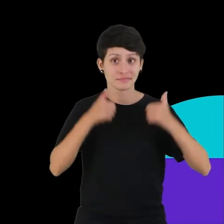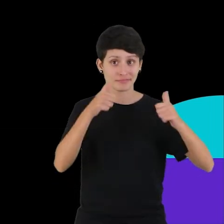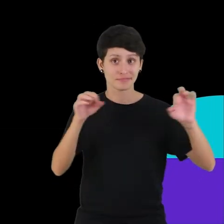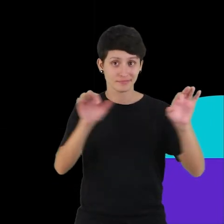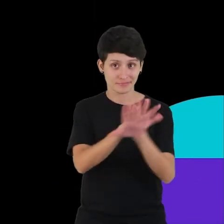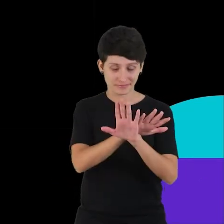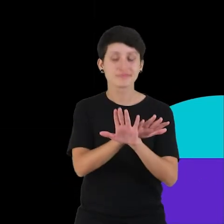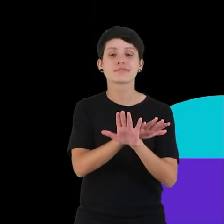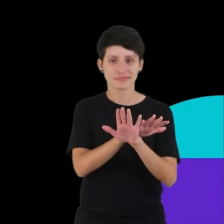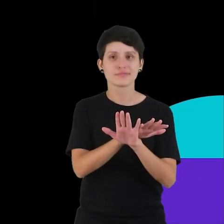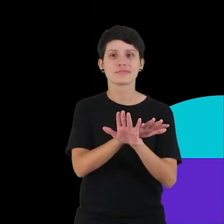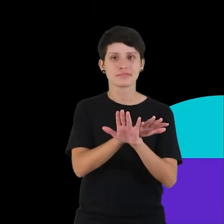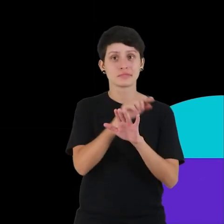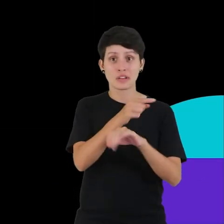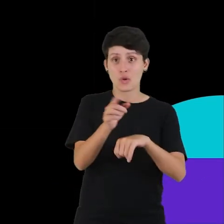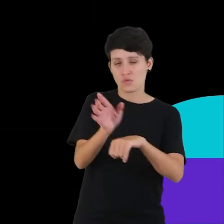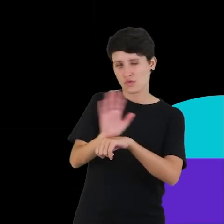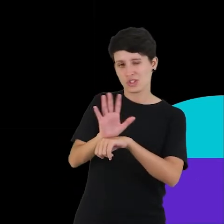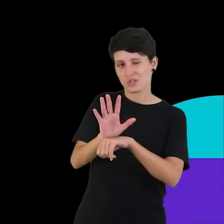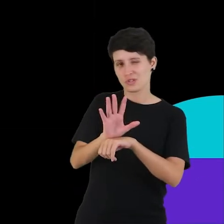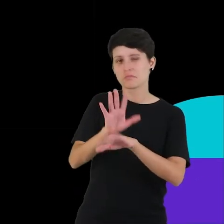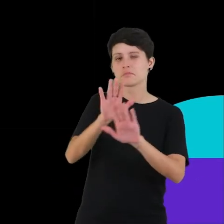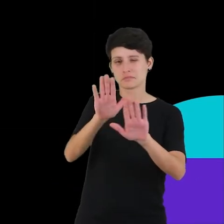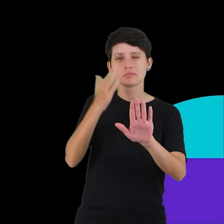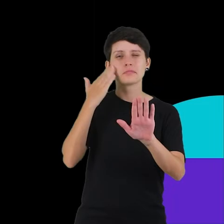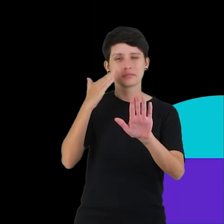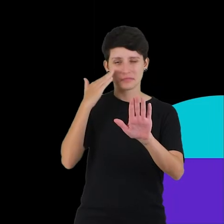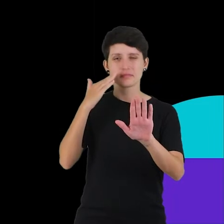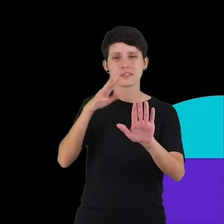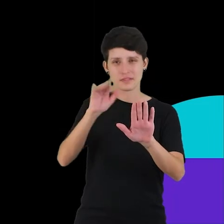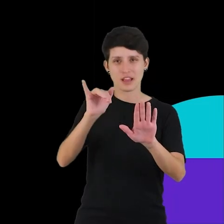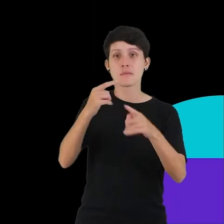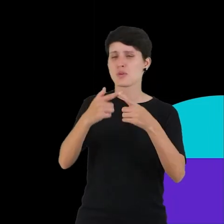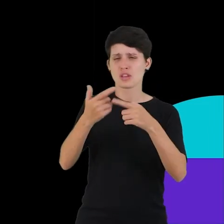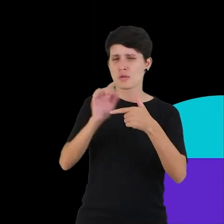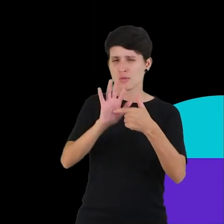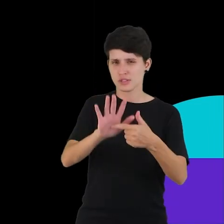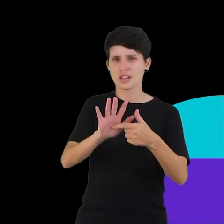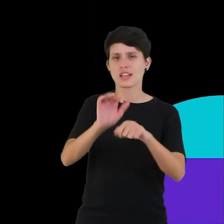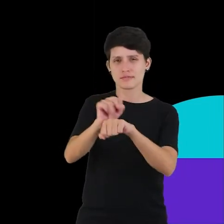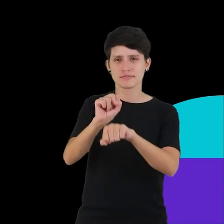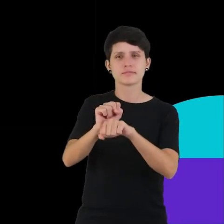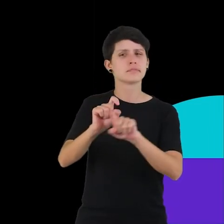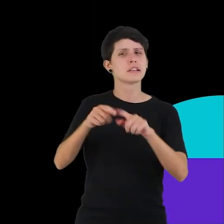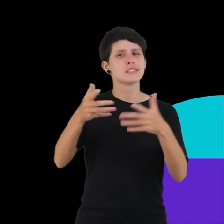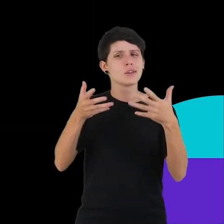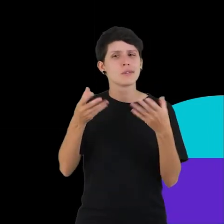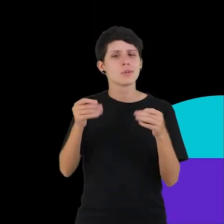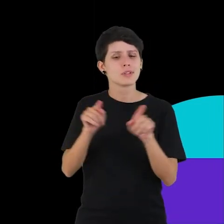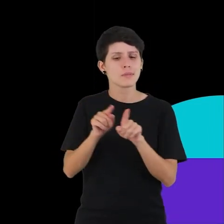se orgulhar do seu trabalho. Afinal, são pessoas assim, empreendedores como vocês, que fazem o Brasil